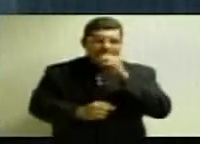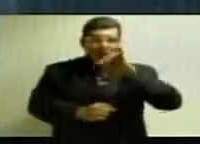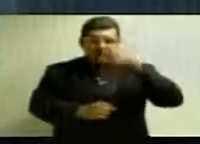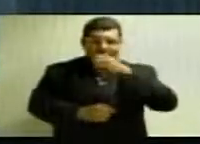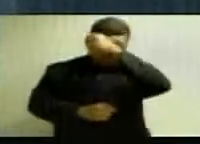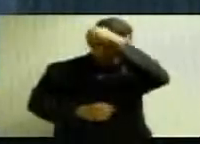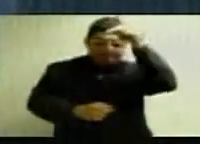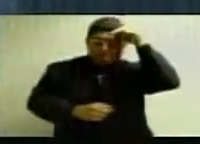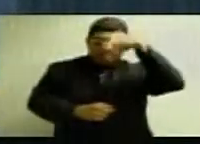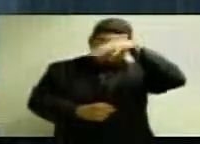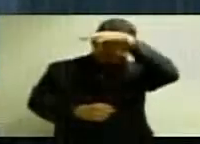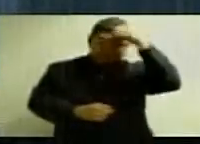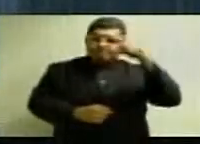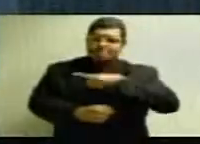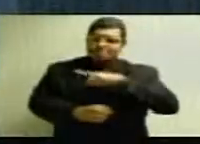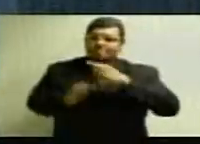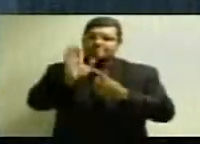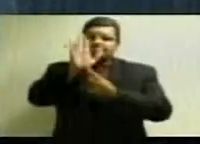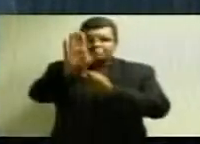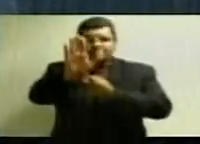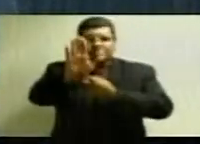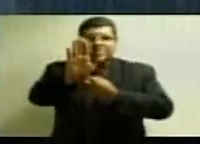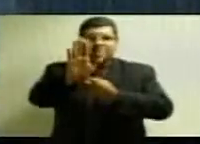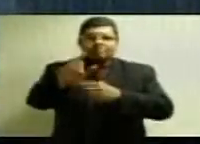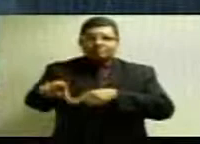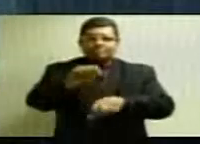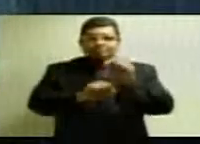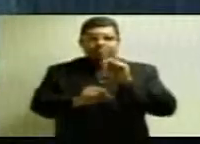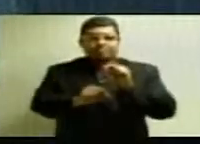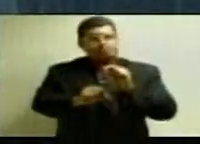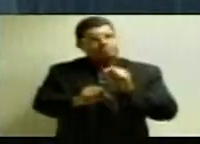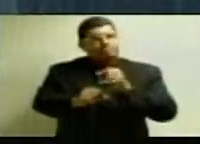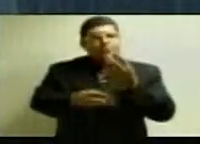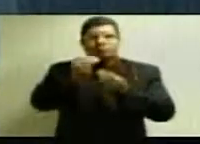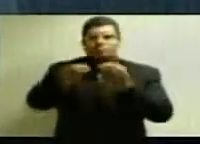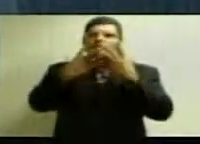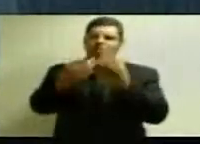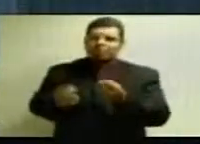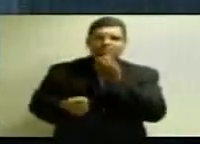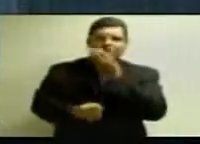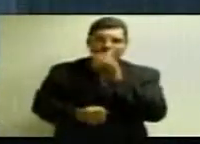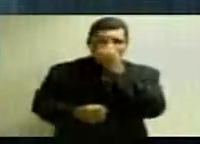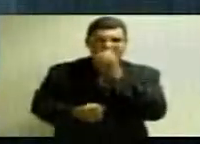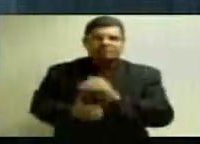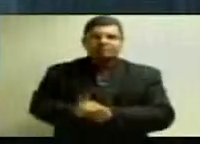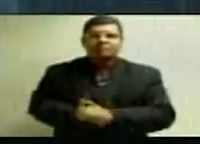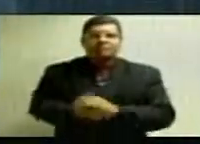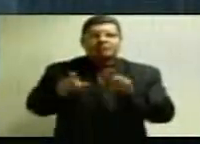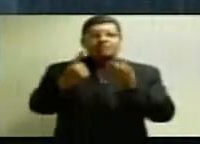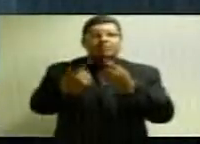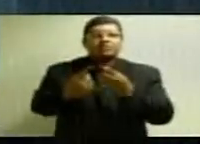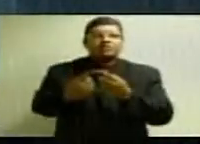Prefeitura de Manaus tem apresentado alternativas consistentes,